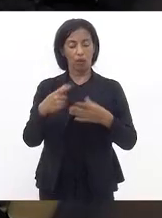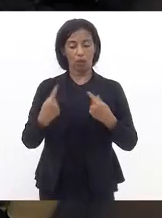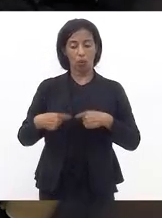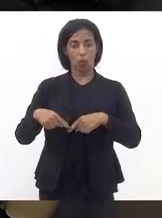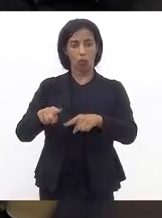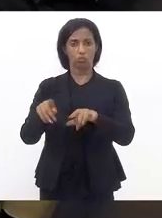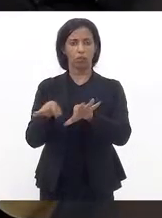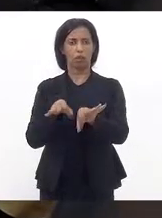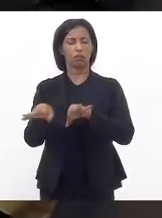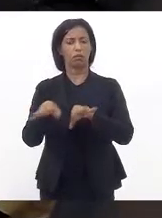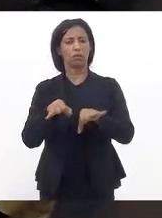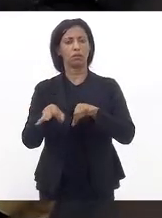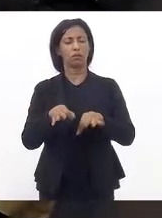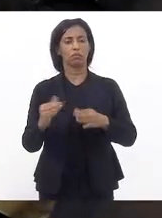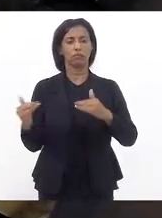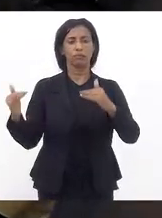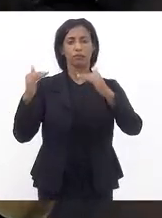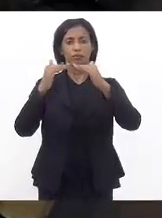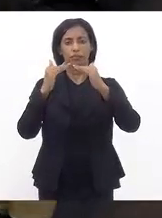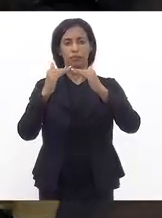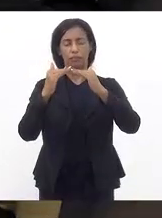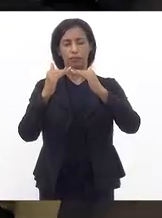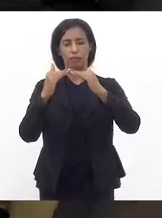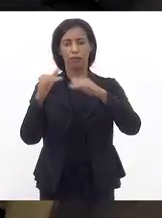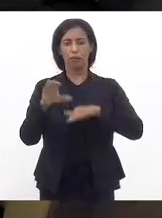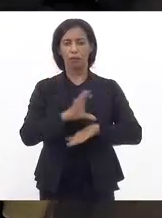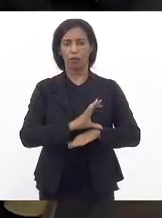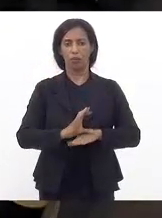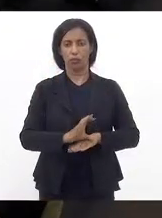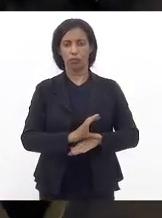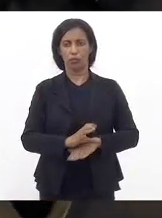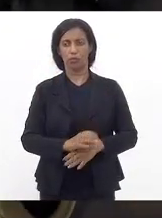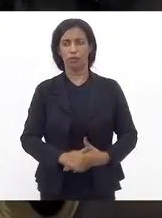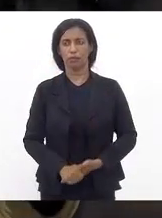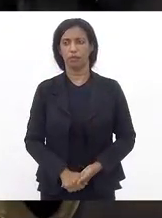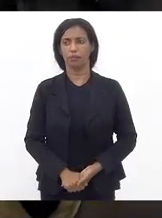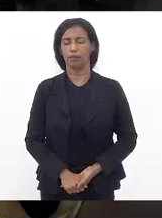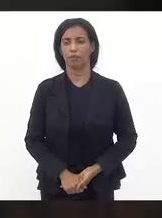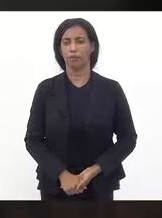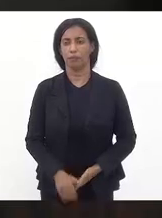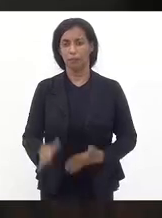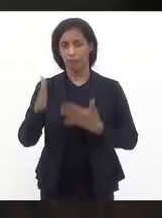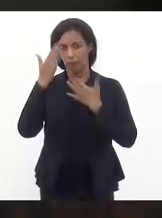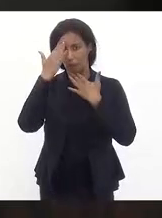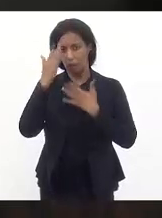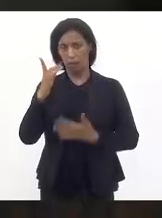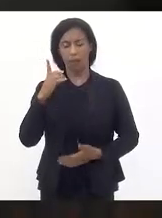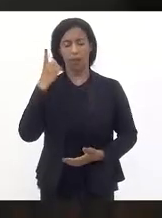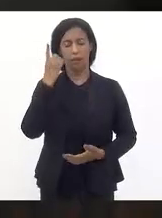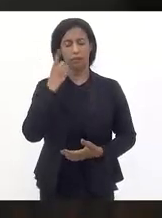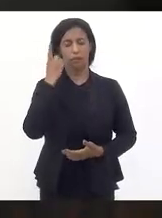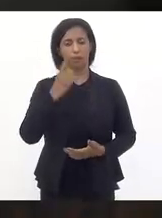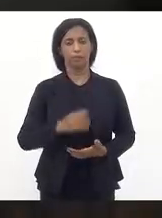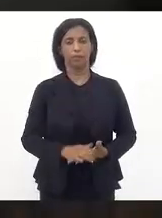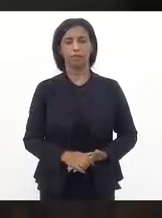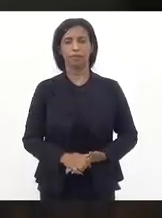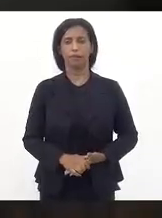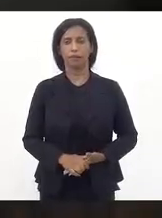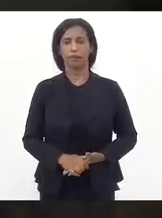contrário ao projeto no médico e que é um ponto funcionalidade obrigada a deputada